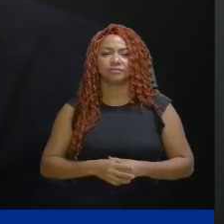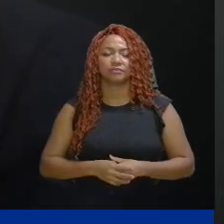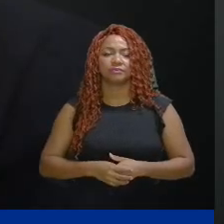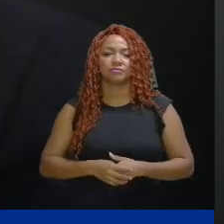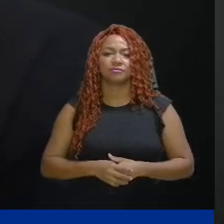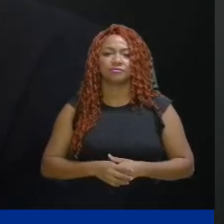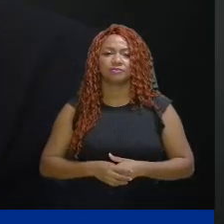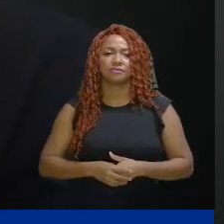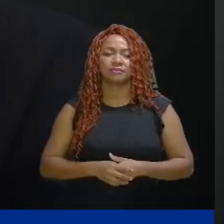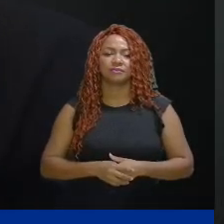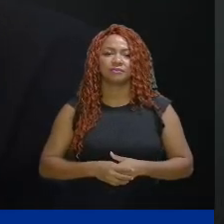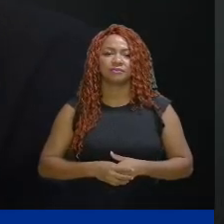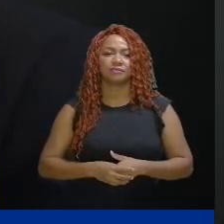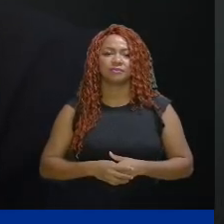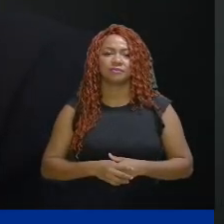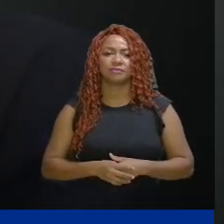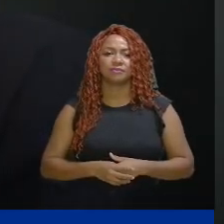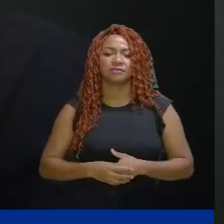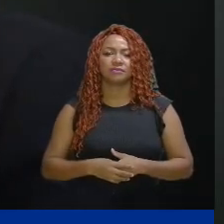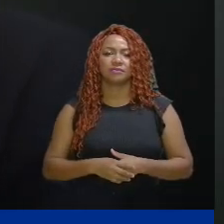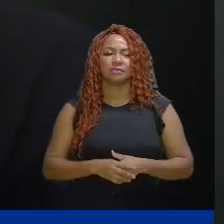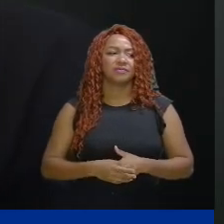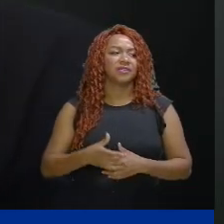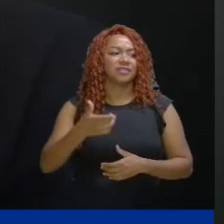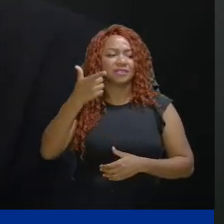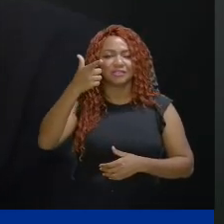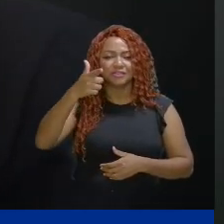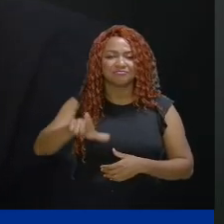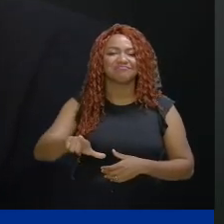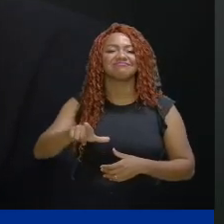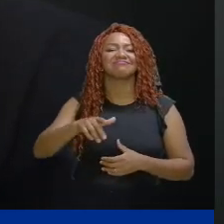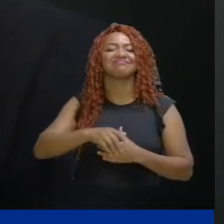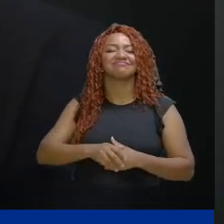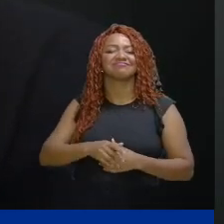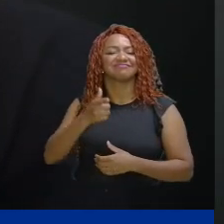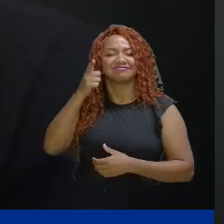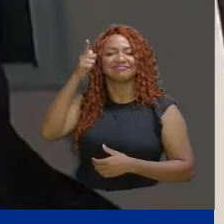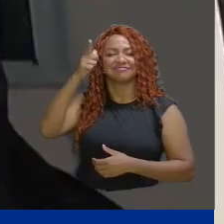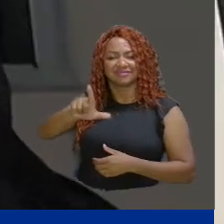mais um diamante. Não sei onde vai dar tanta camisa. Vou